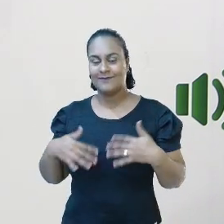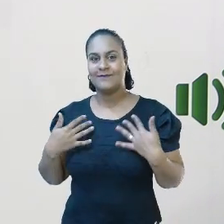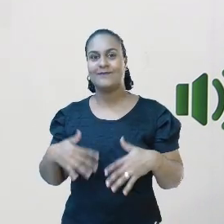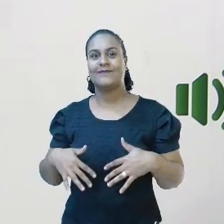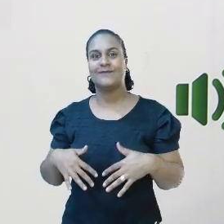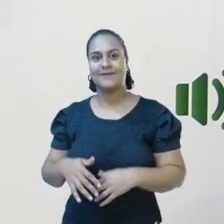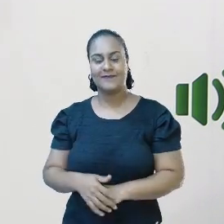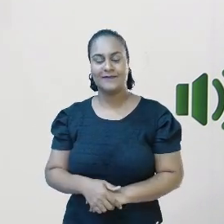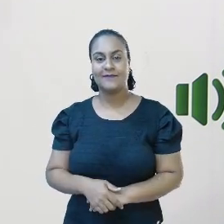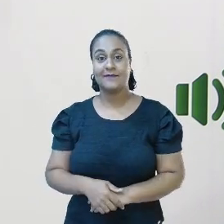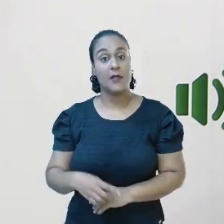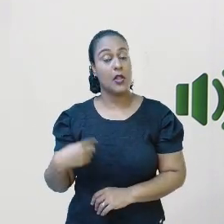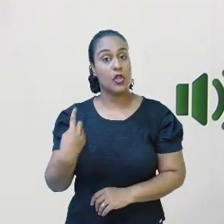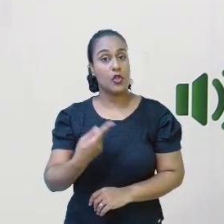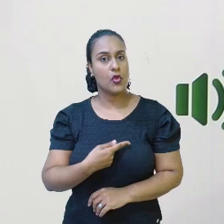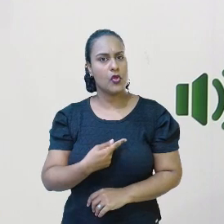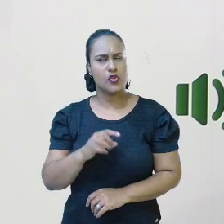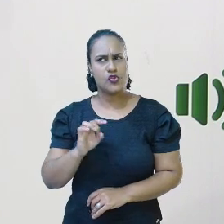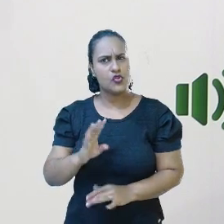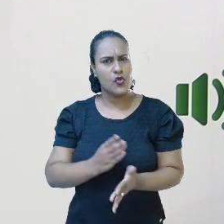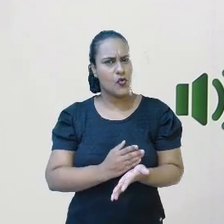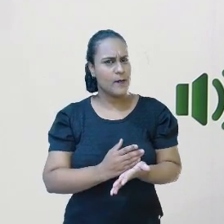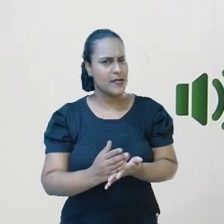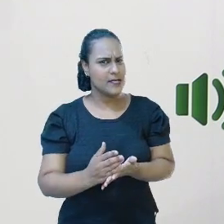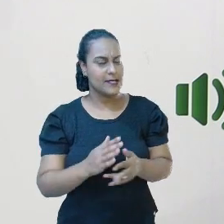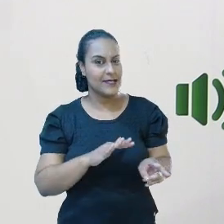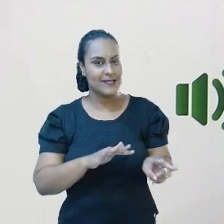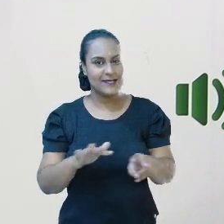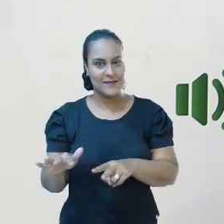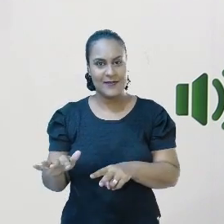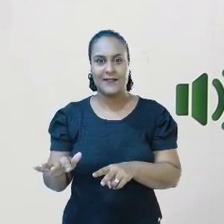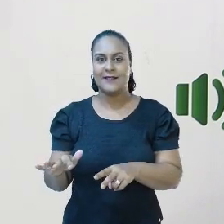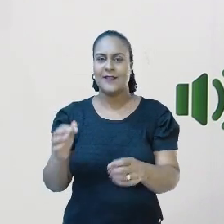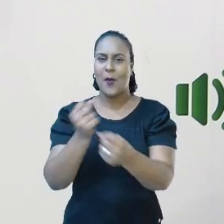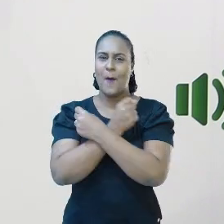curtido. Nós estamos apenas começando a semana.